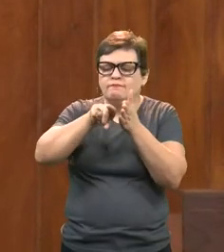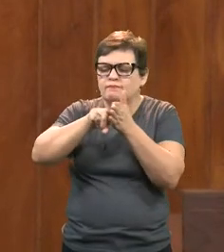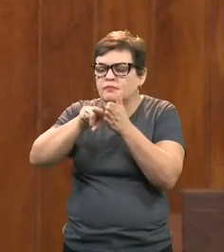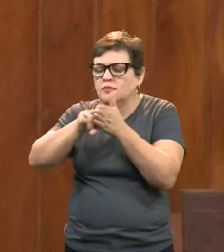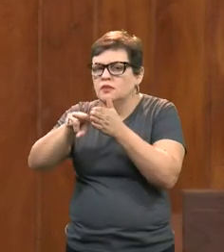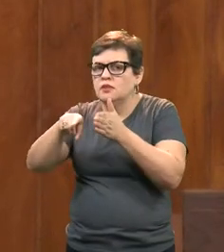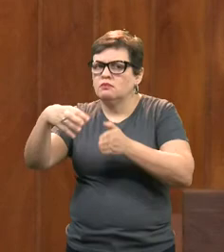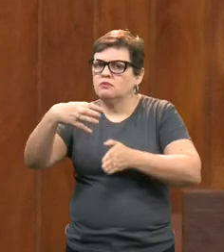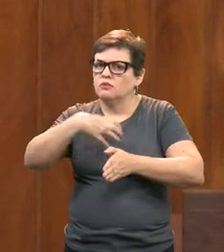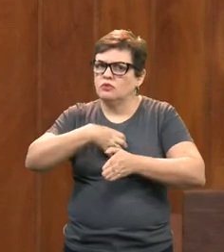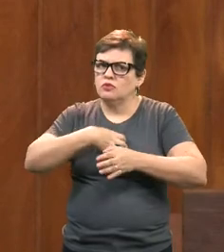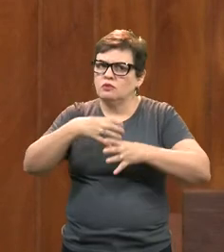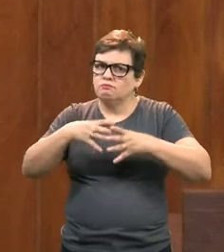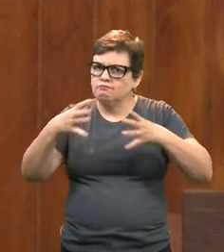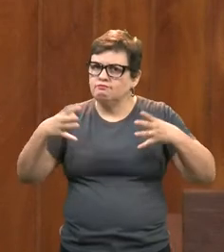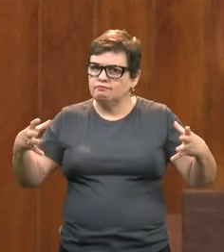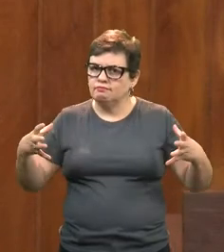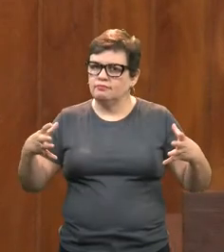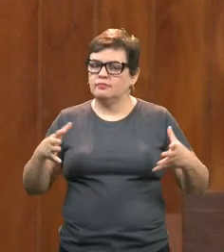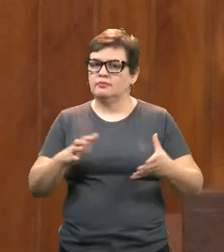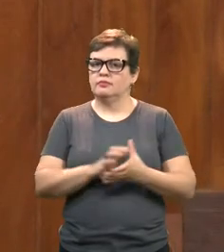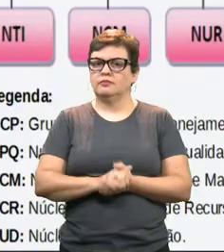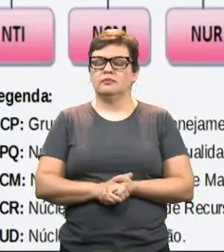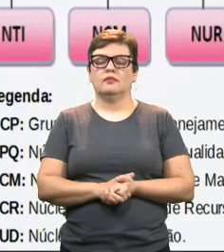de forma bem ampla.